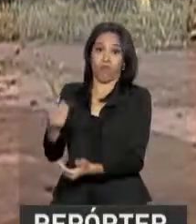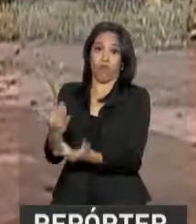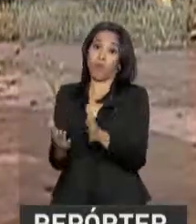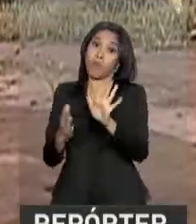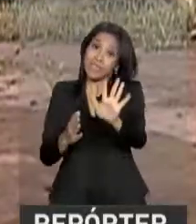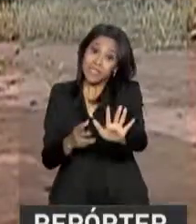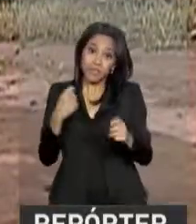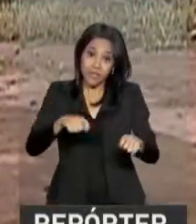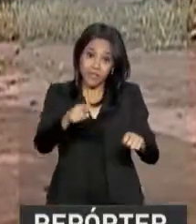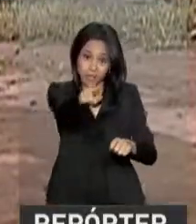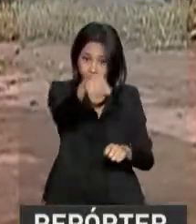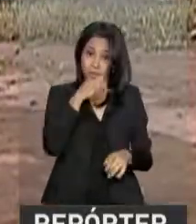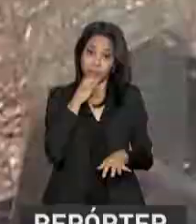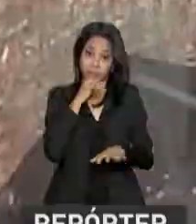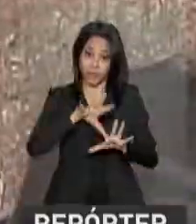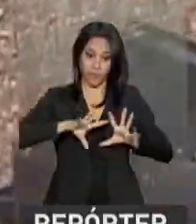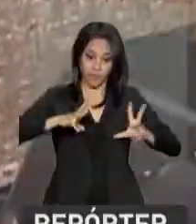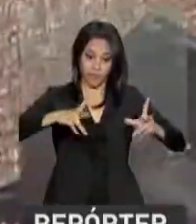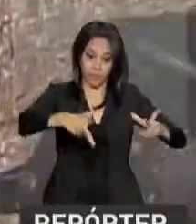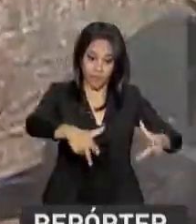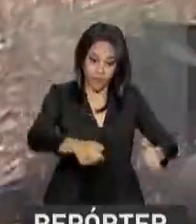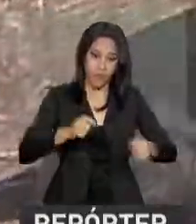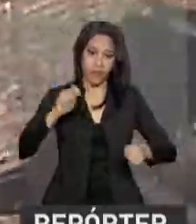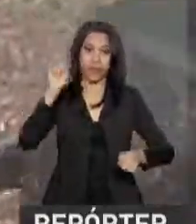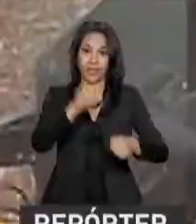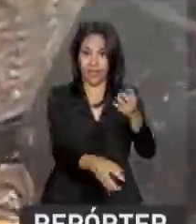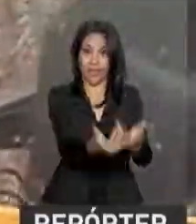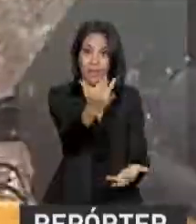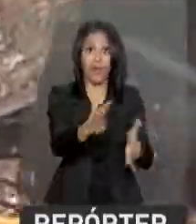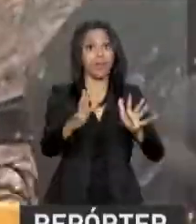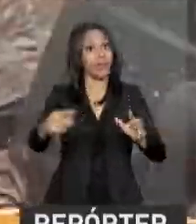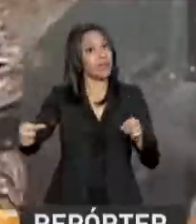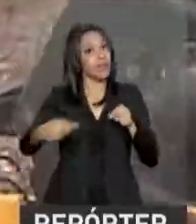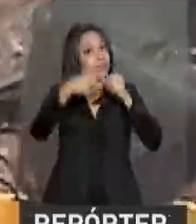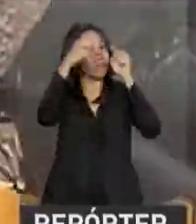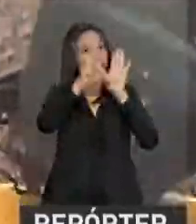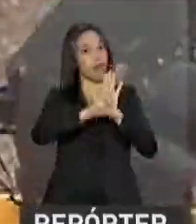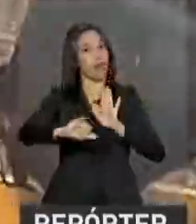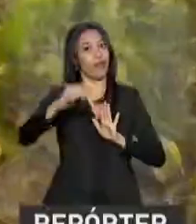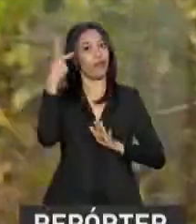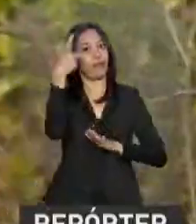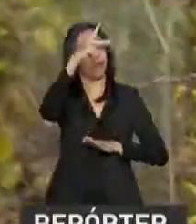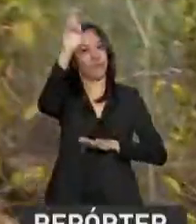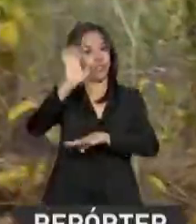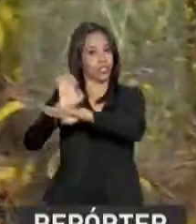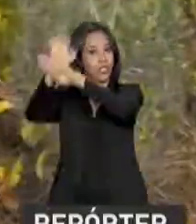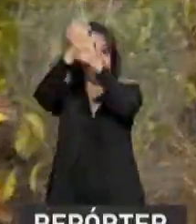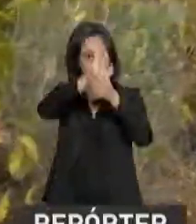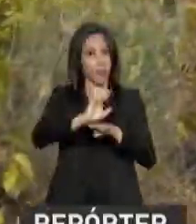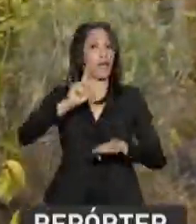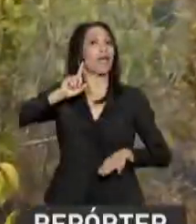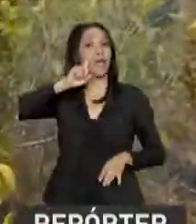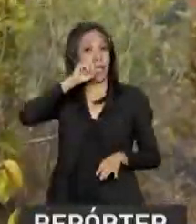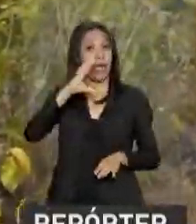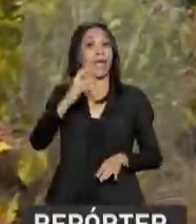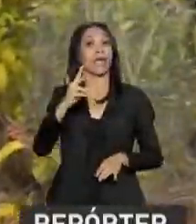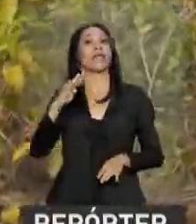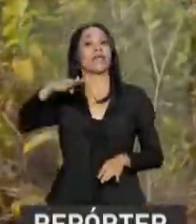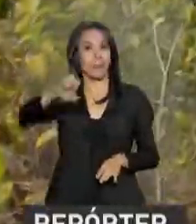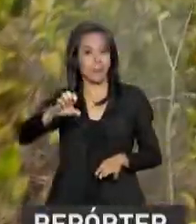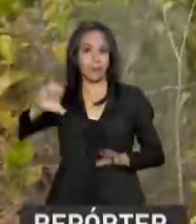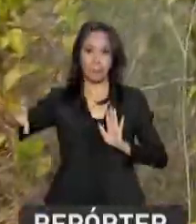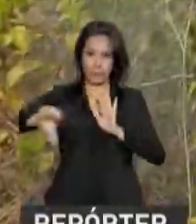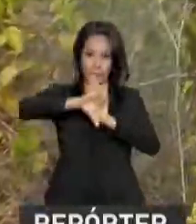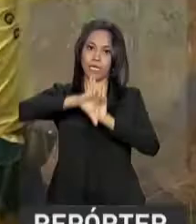necessária para a colheita, por exemplo, é bom ficar de olho na legislação do Estado em que mora. Causar incêndio é crime e pode gerar